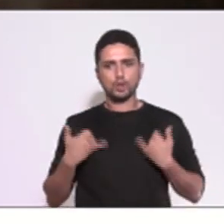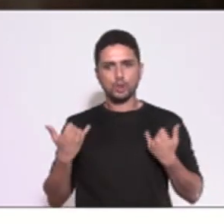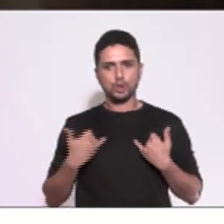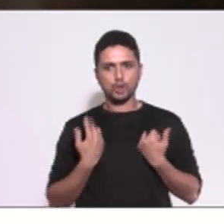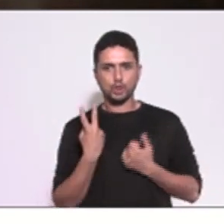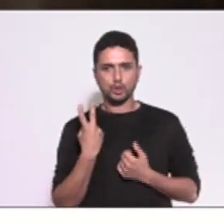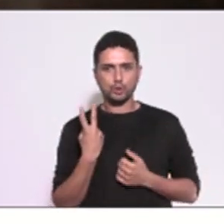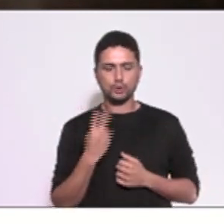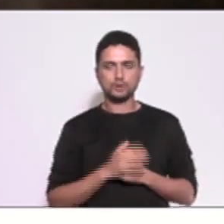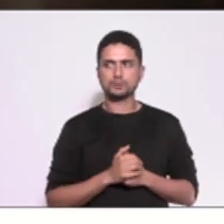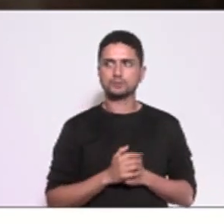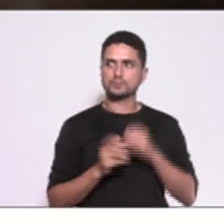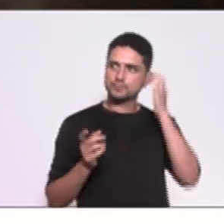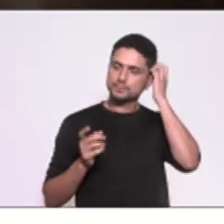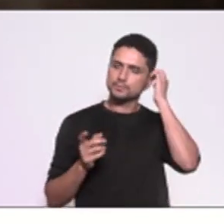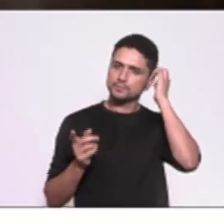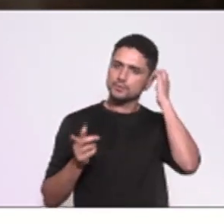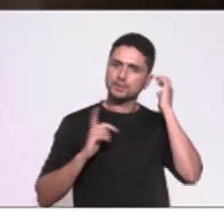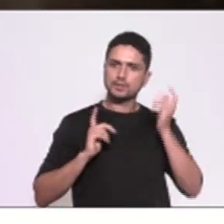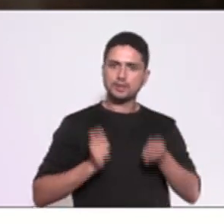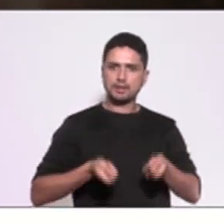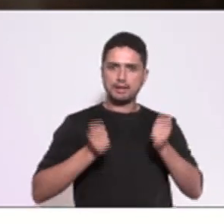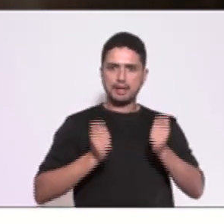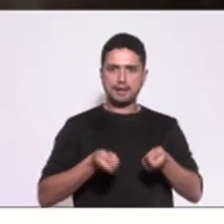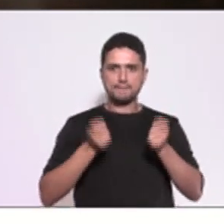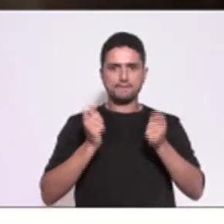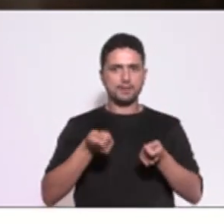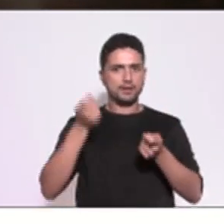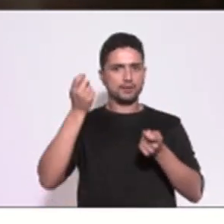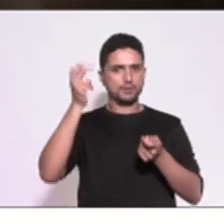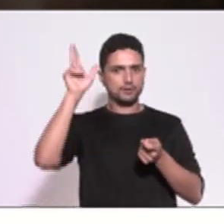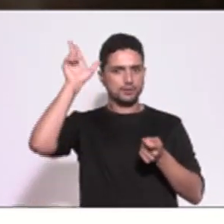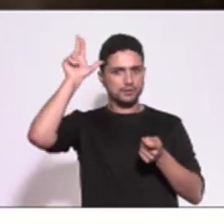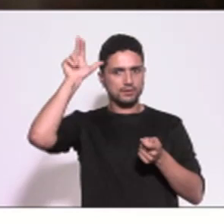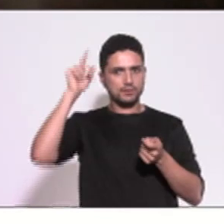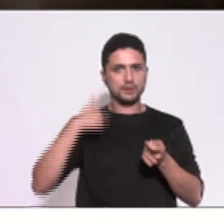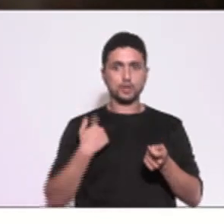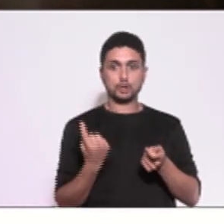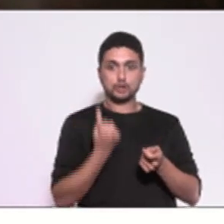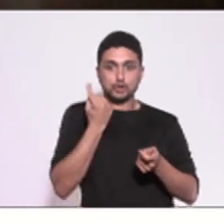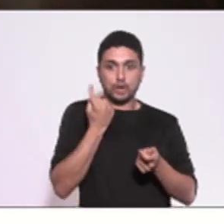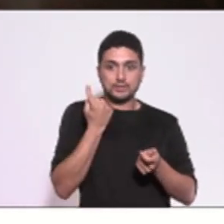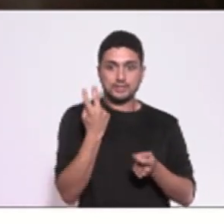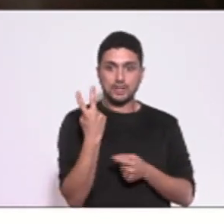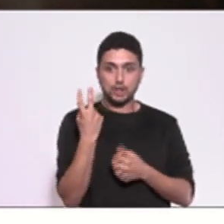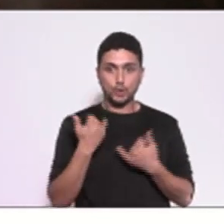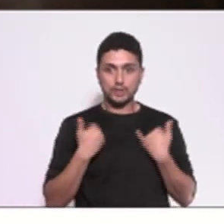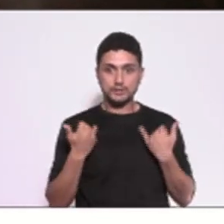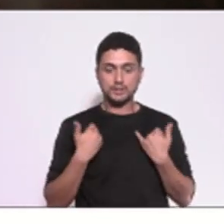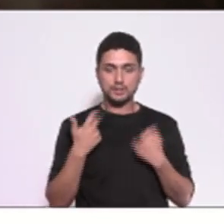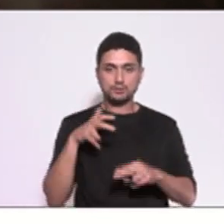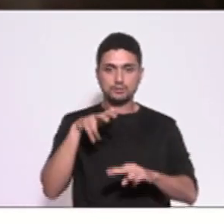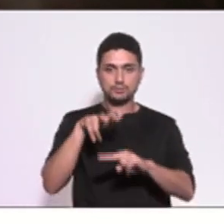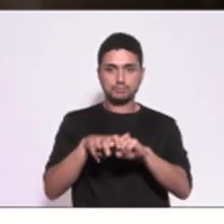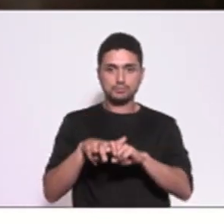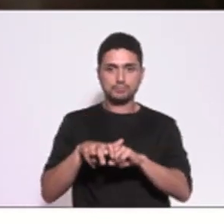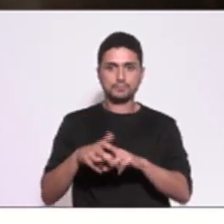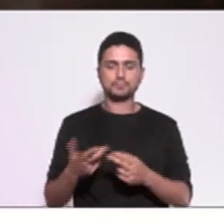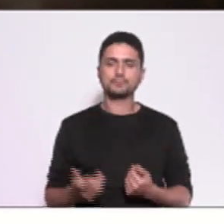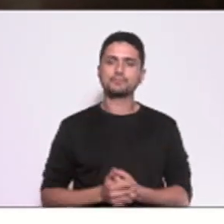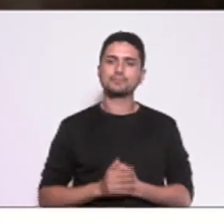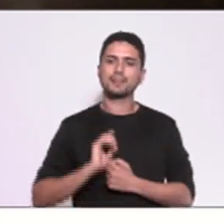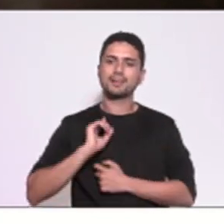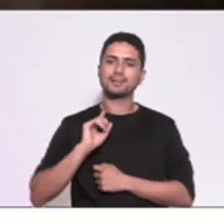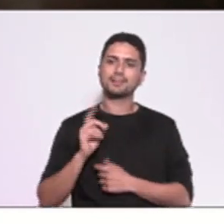ele me colocou em cima de um cavalo sozinha, coisa que para a maior parte das pessoas é um absurdo. E quando anos